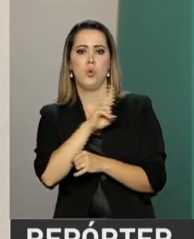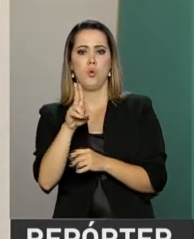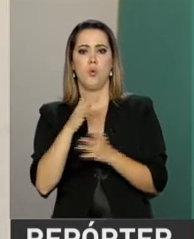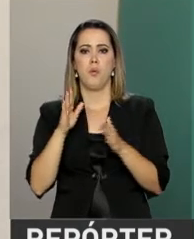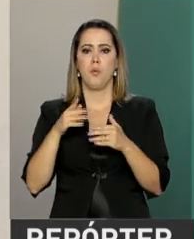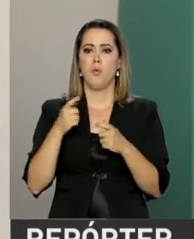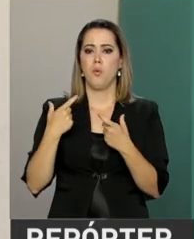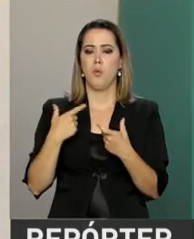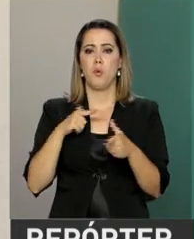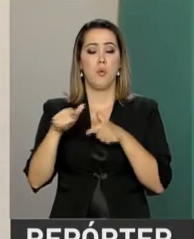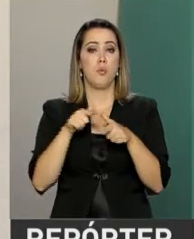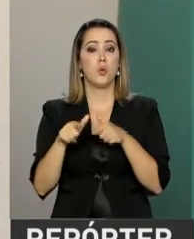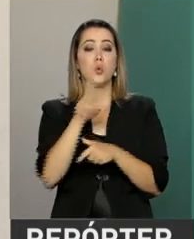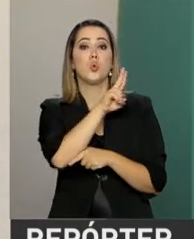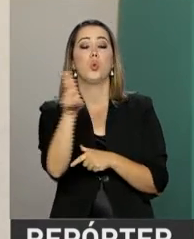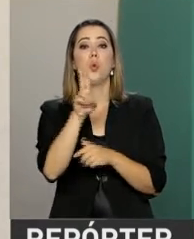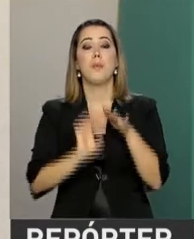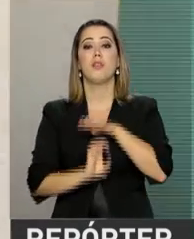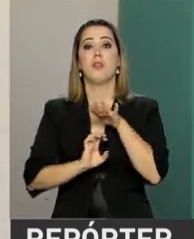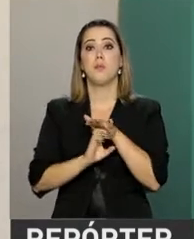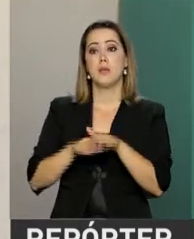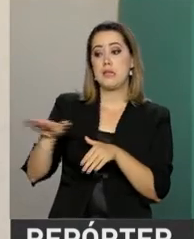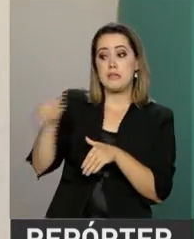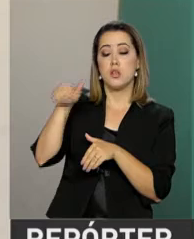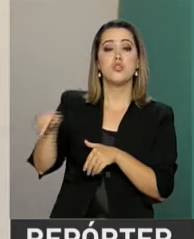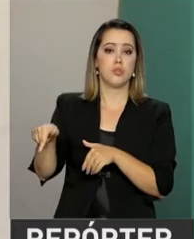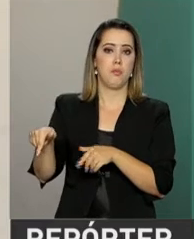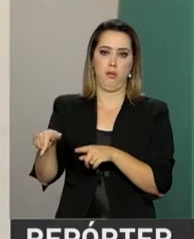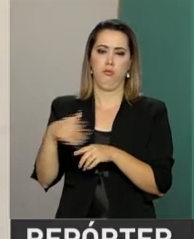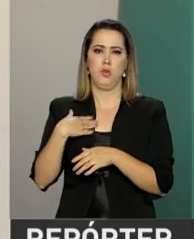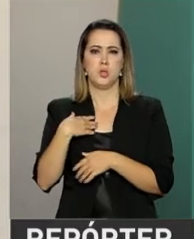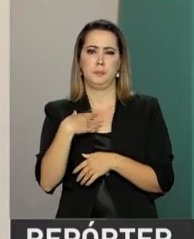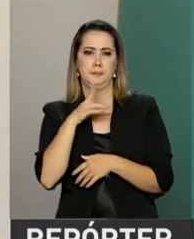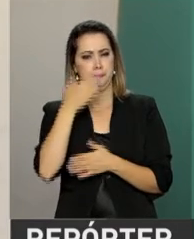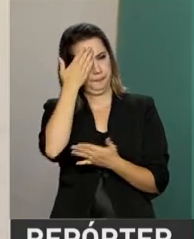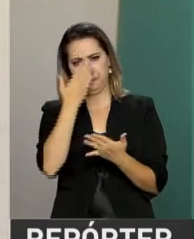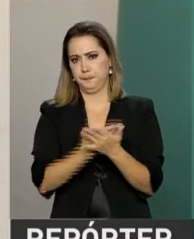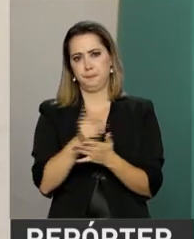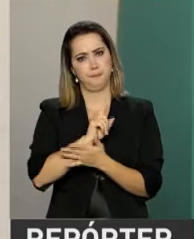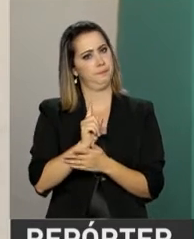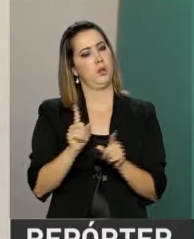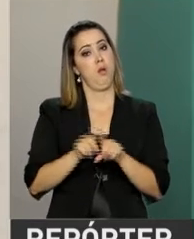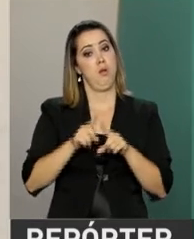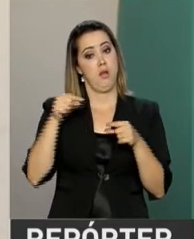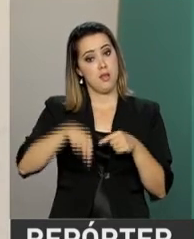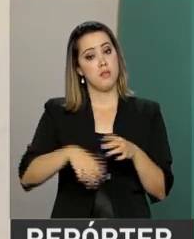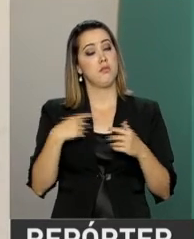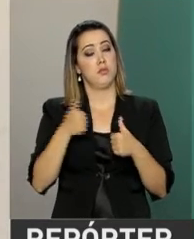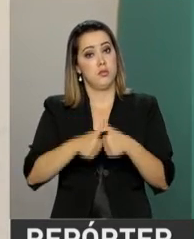a hora que o empregador ou a pessoa que fez a proposta que estende orienta desconfie o núcleo está aqui à disposição